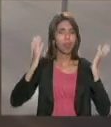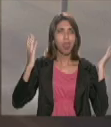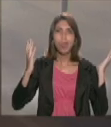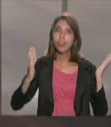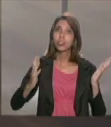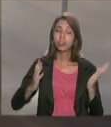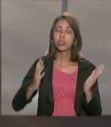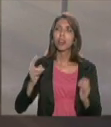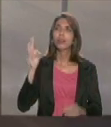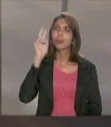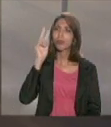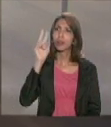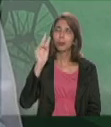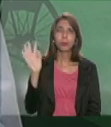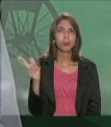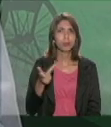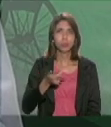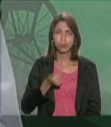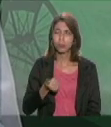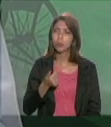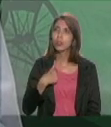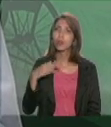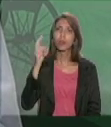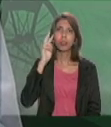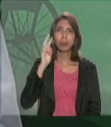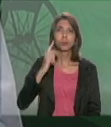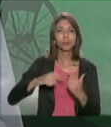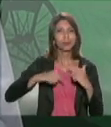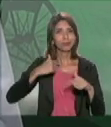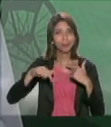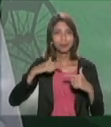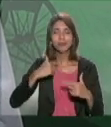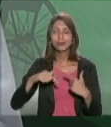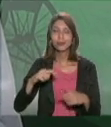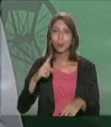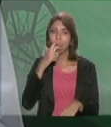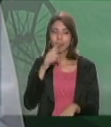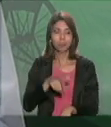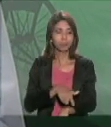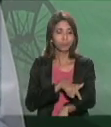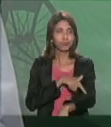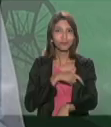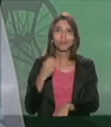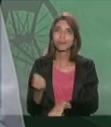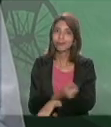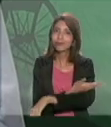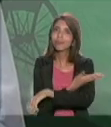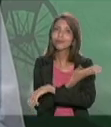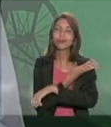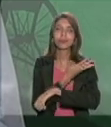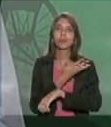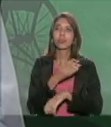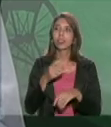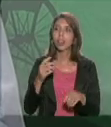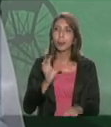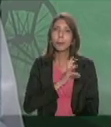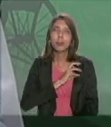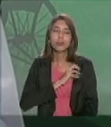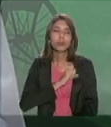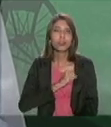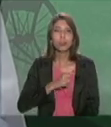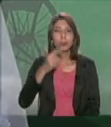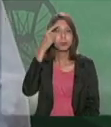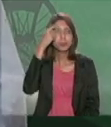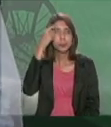aquela festa enorme. E é uma recordação maravilhosa, né? Eu estava trabalhando e a gente se arrepia, se emociona, né? Aquela questão